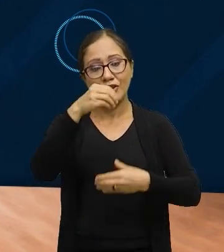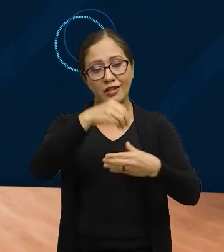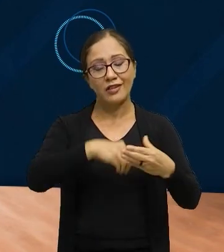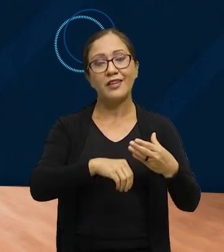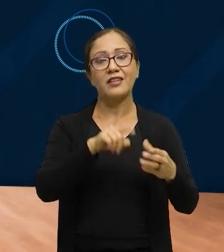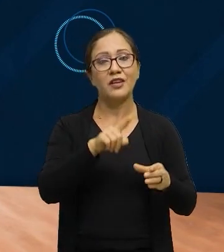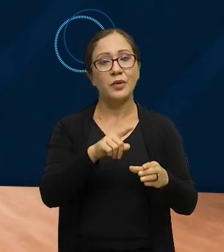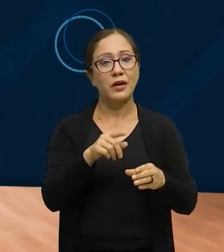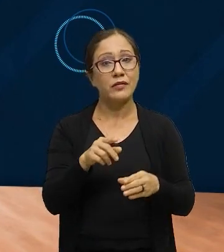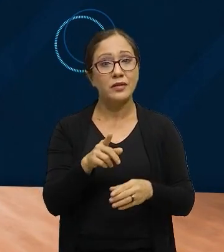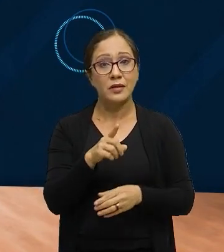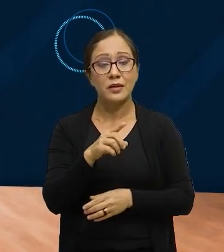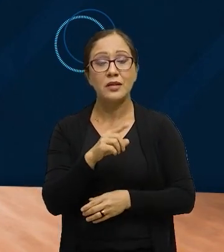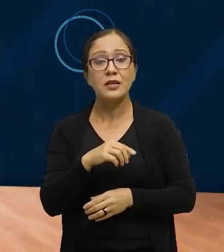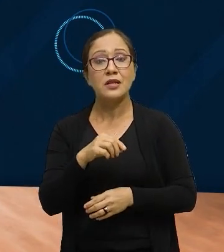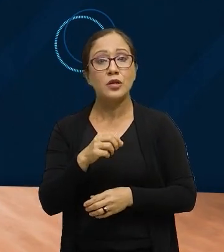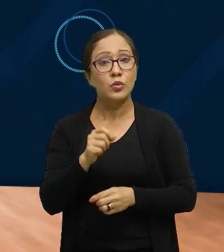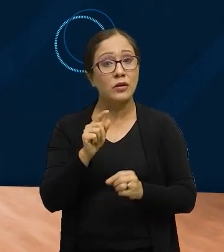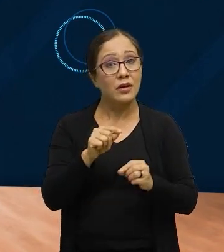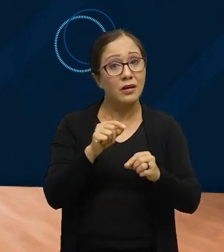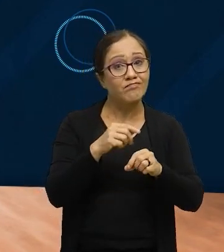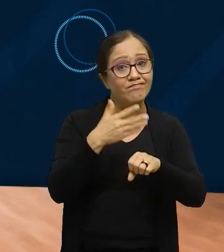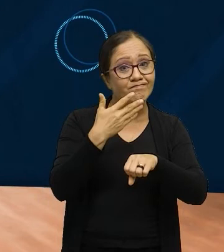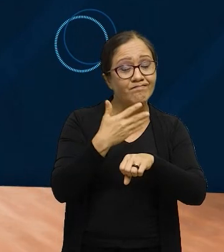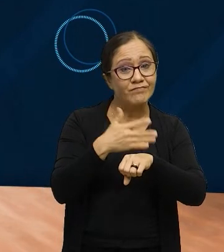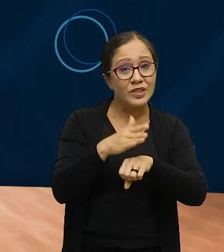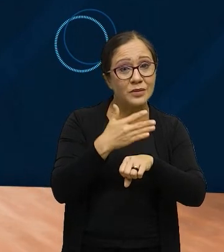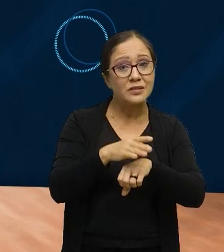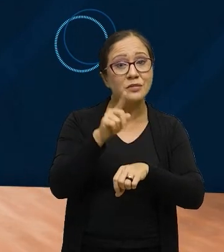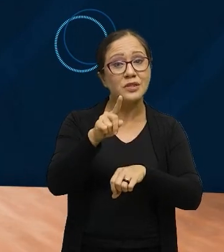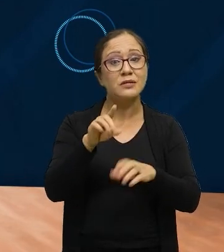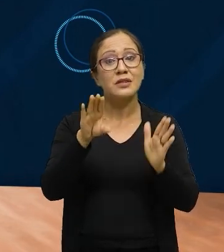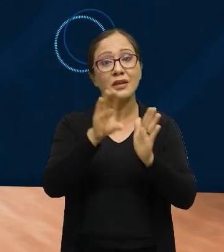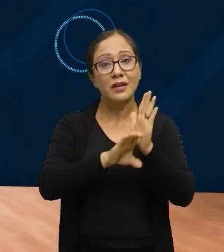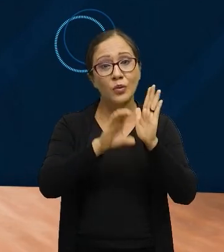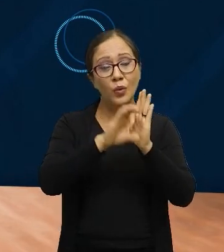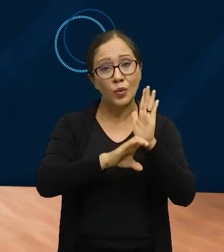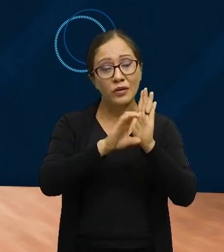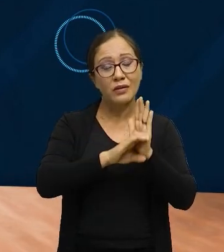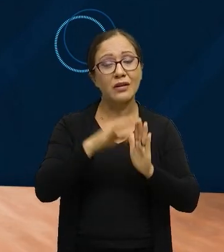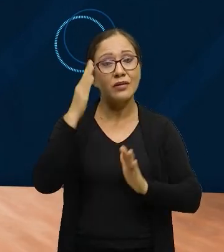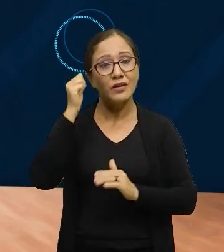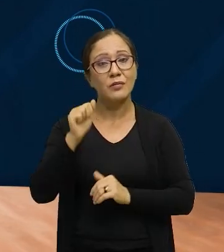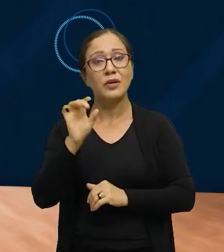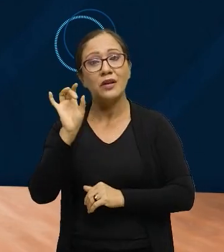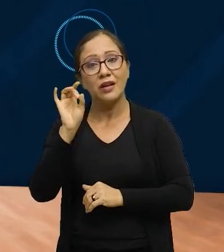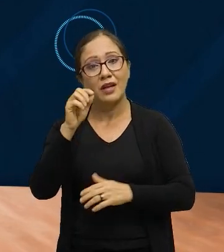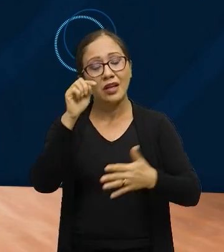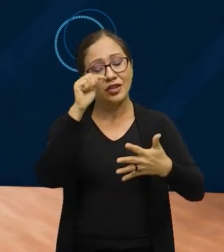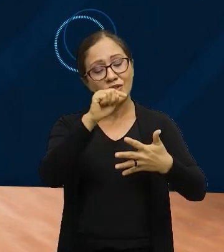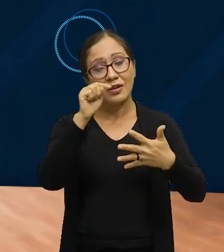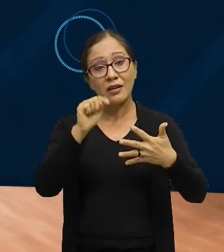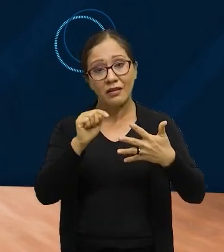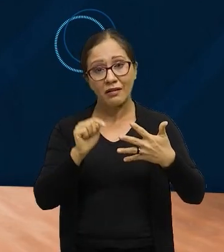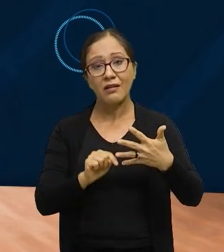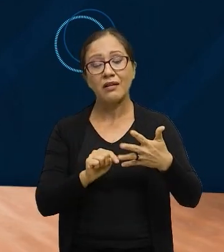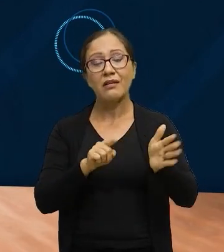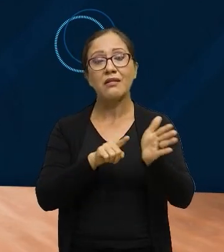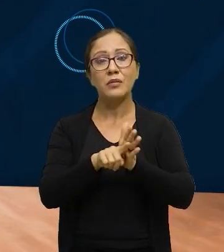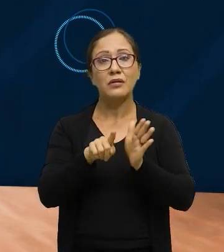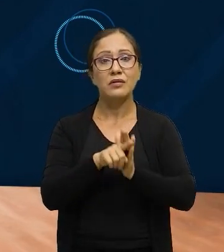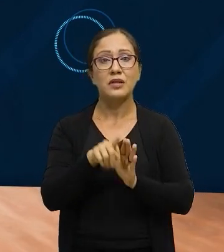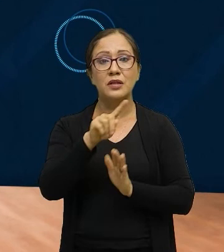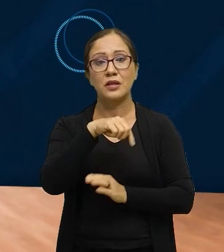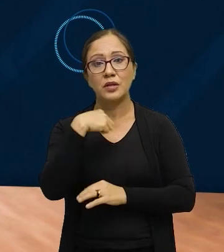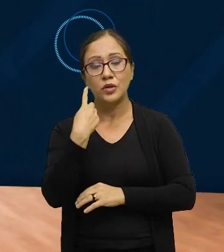buscar as palavras-chave e saber os conceitos de cada uma delas, certo? Então a gente vai sempre afirmar